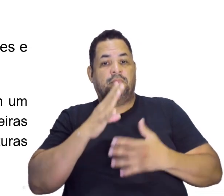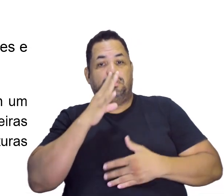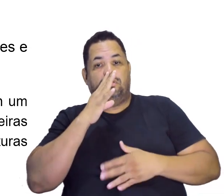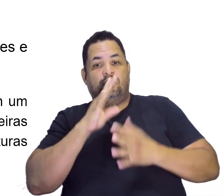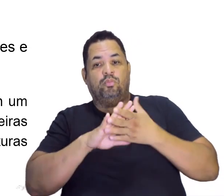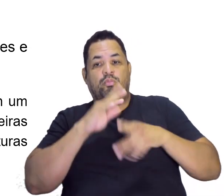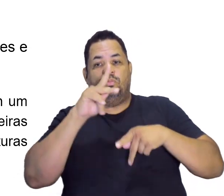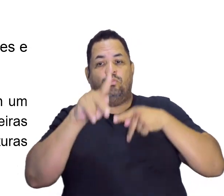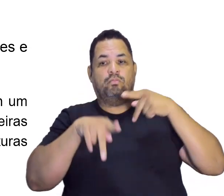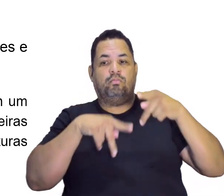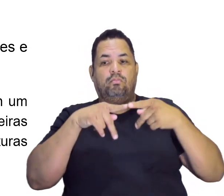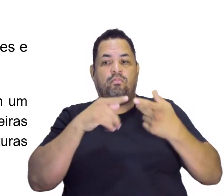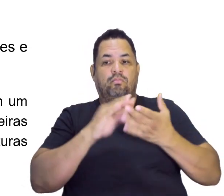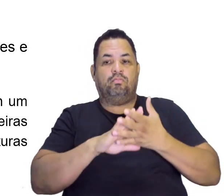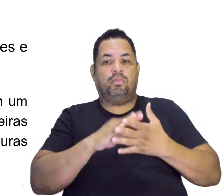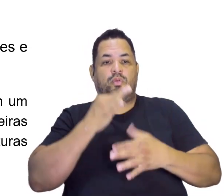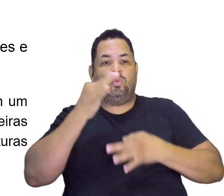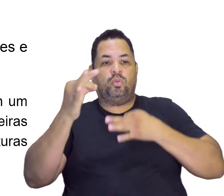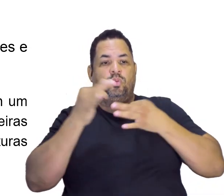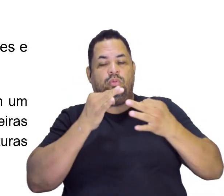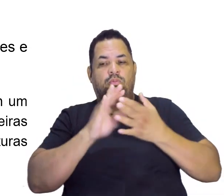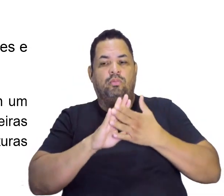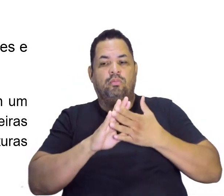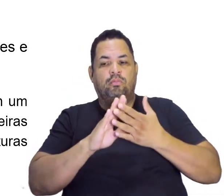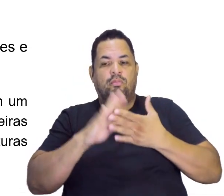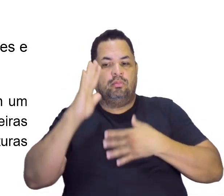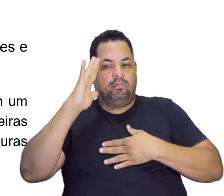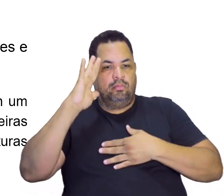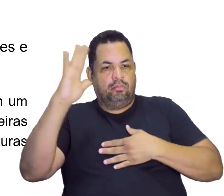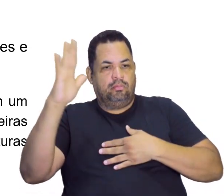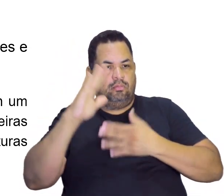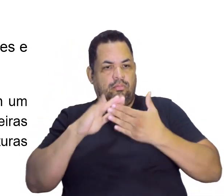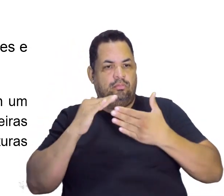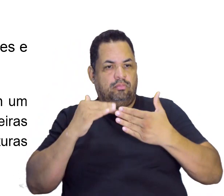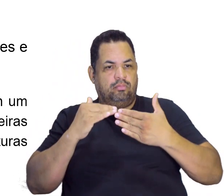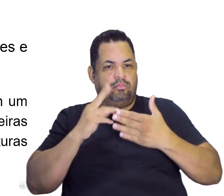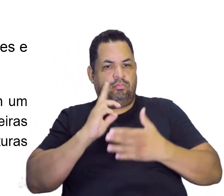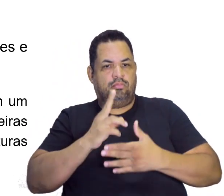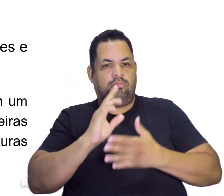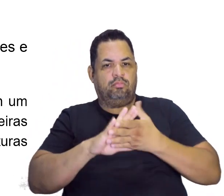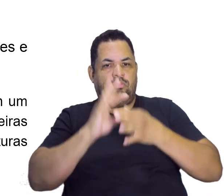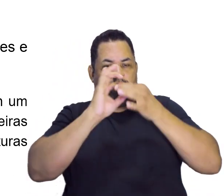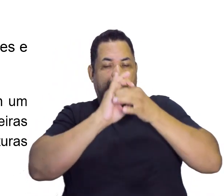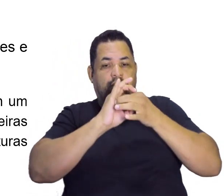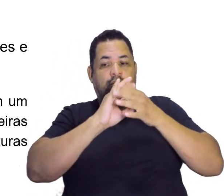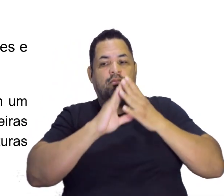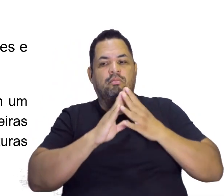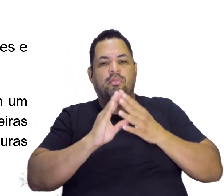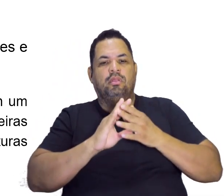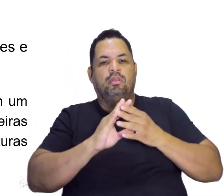Foi criticado pela corrente conservadora, mas despertou jovens para a